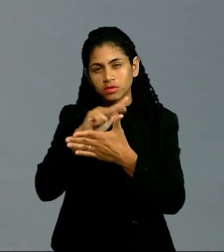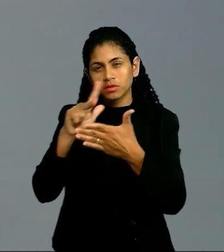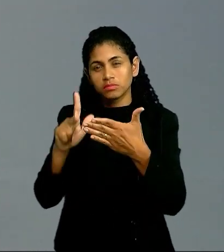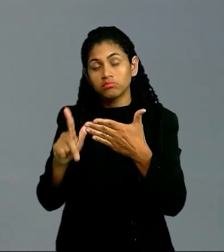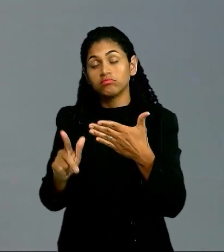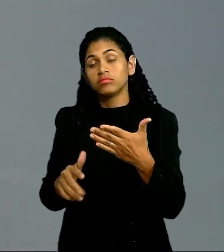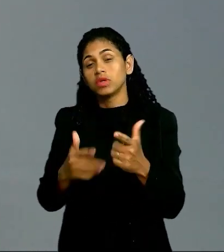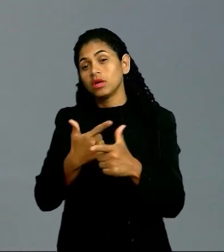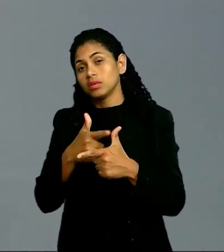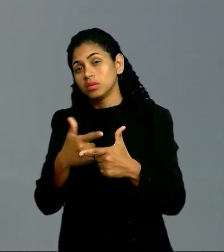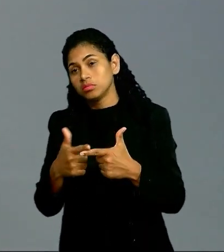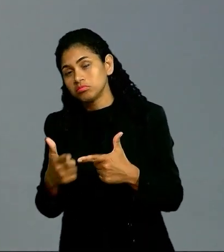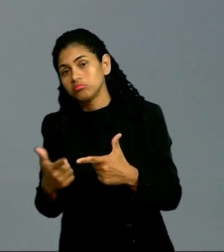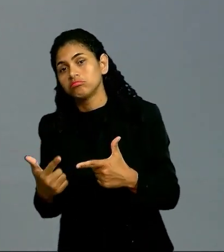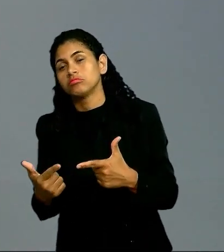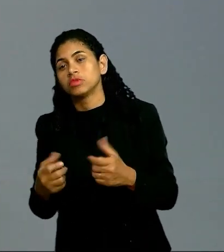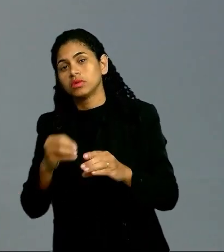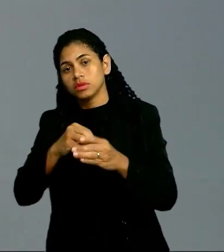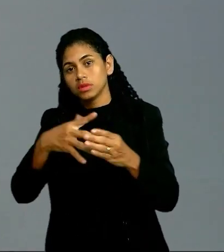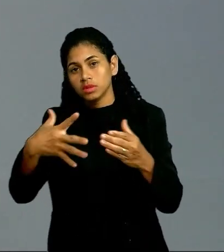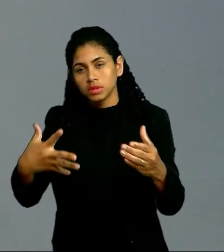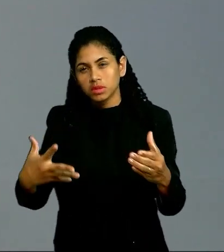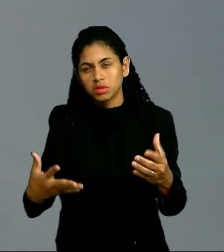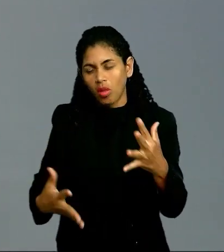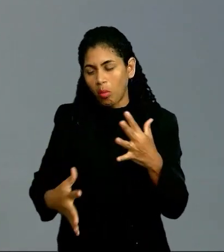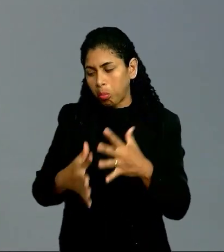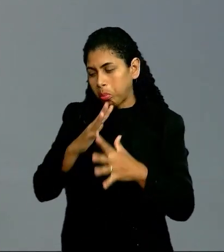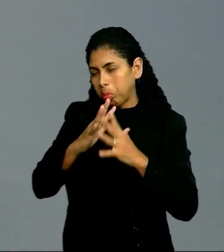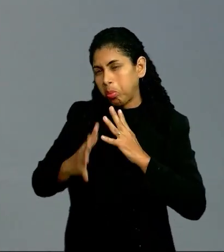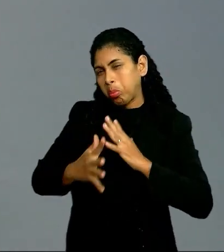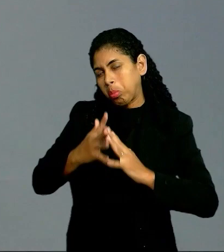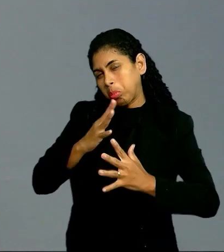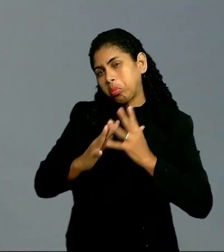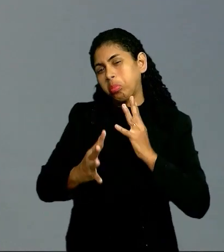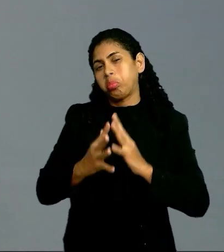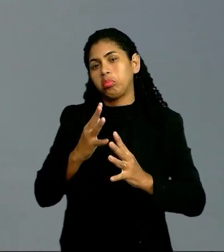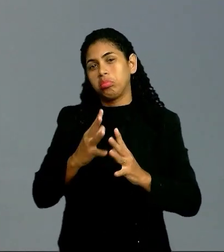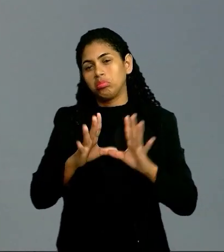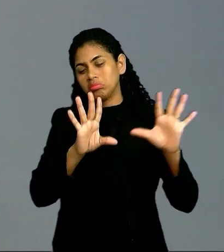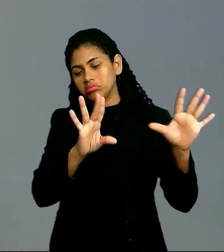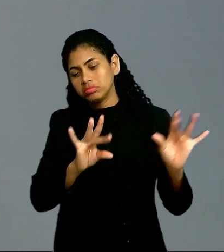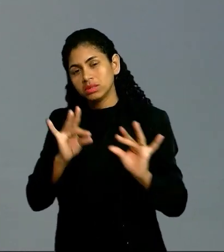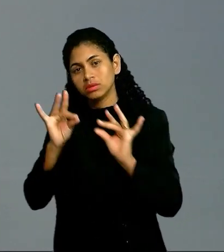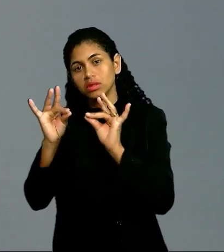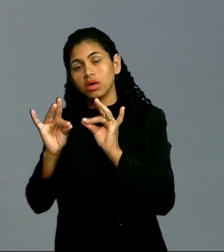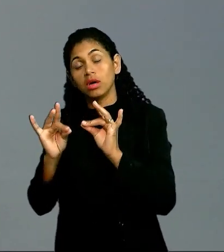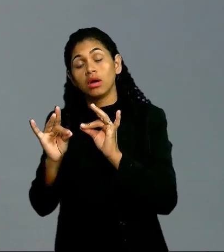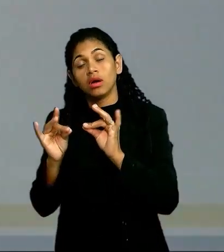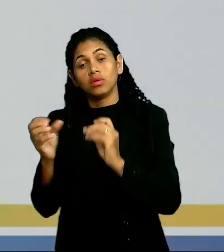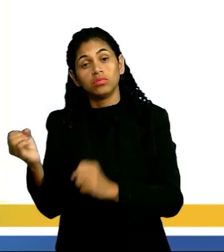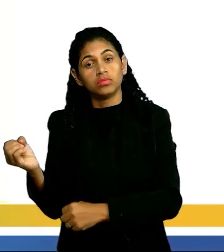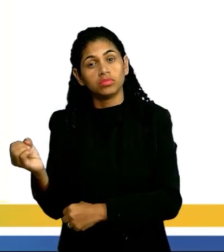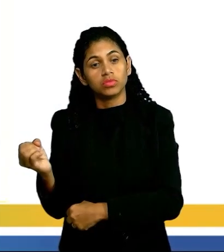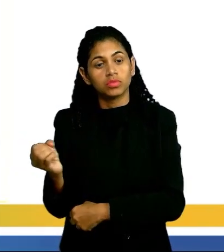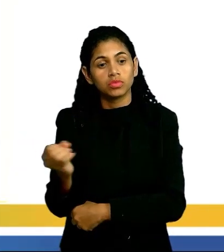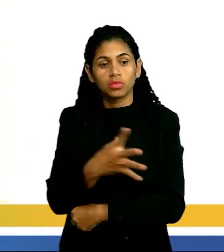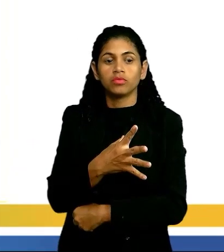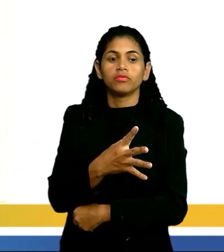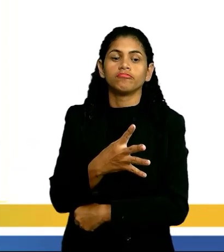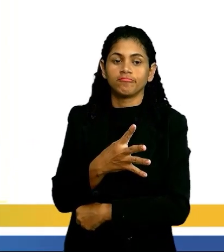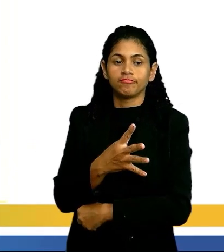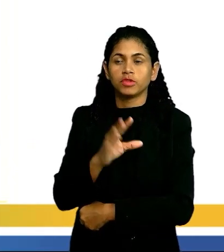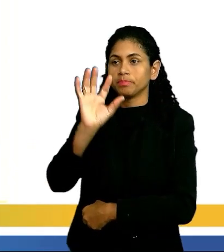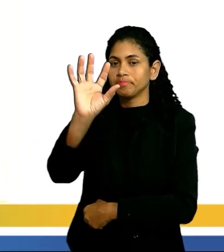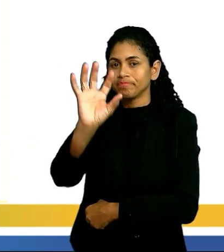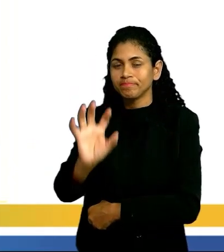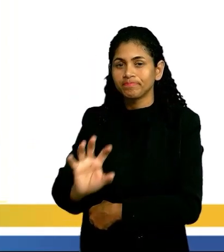se processam, muitas características complicadas, né, vêm trazer um novo ponto aí para a Europa. O